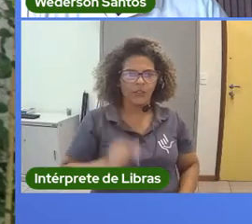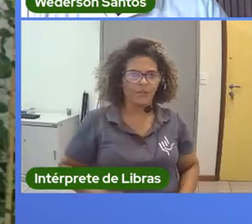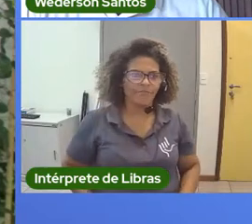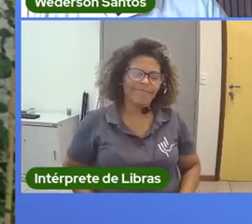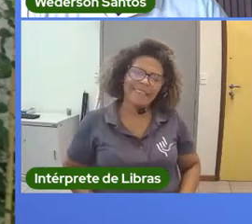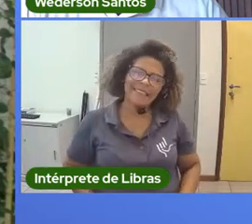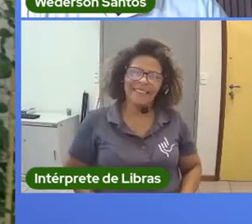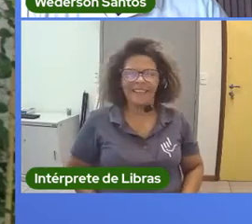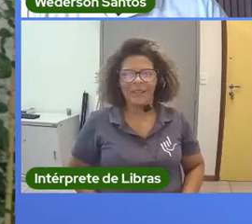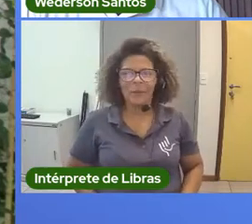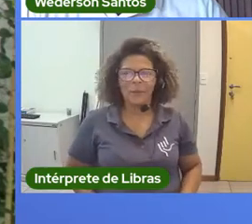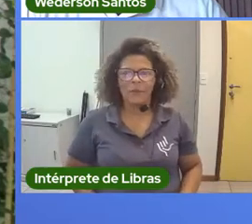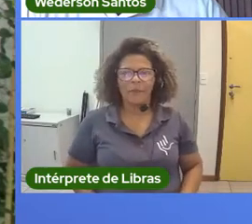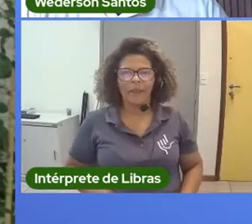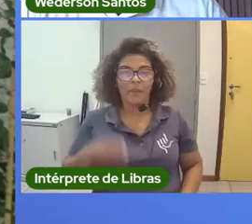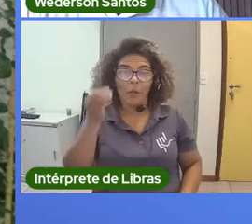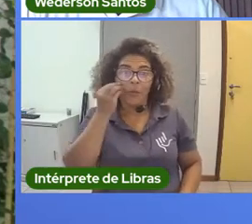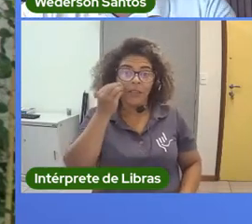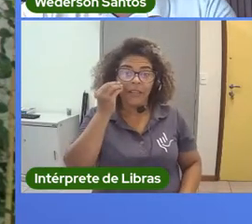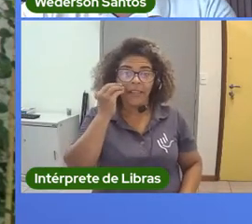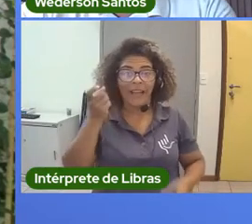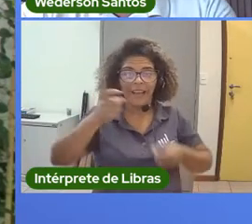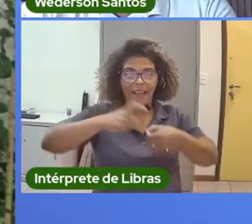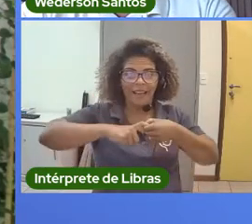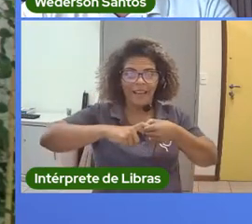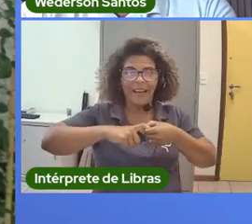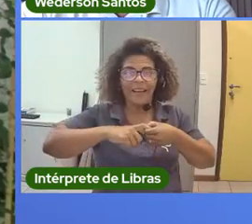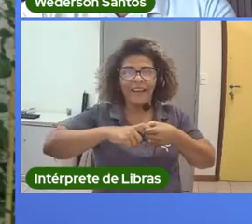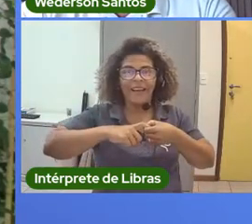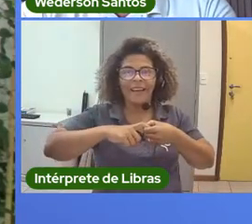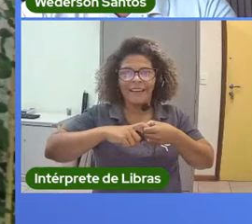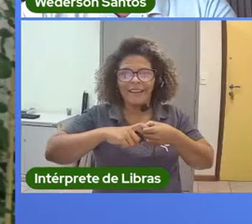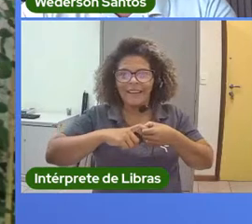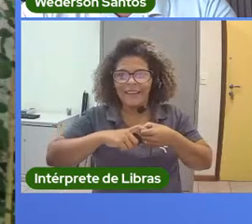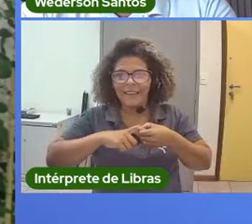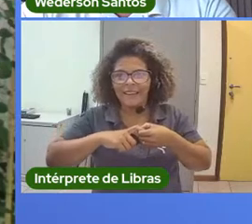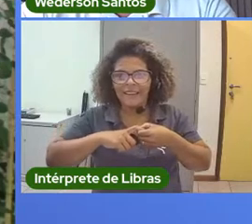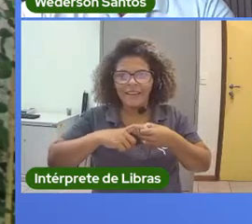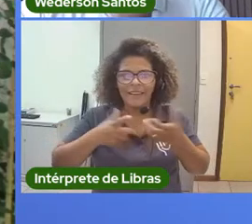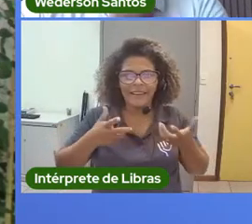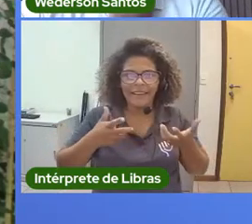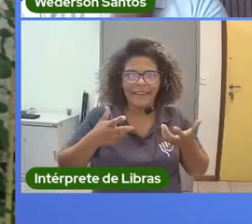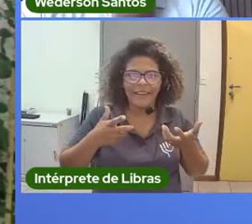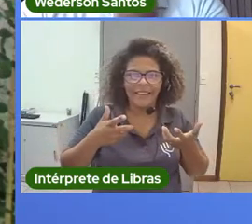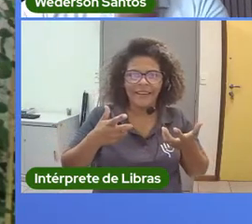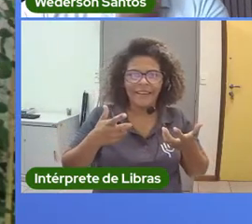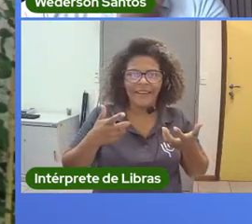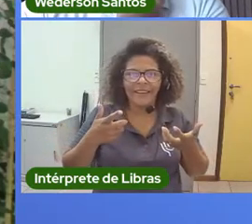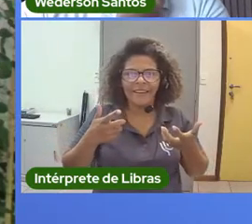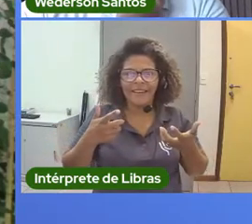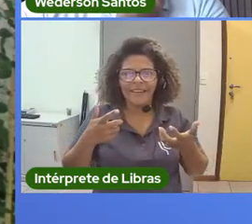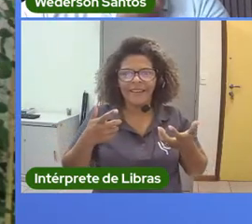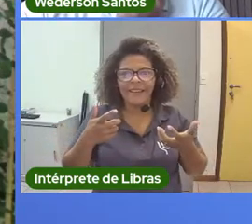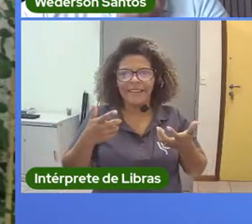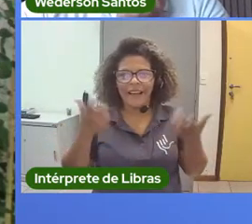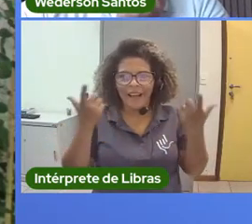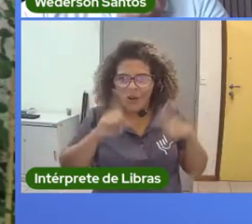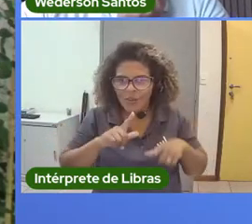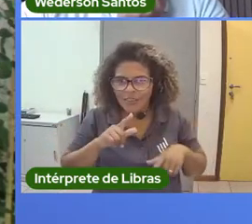Travou um pouquinho o Ederson. Vamos tentar restabelecer aqui a conexão dele. Ederson, travou um pouquinho sua conexão. Consegue me